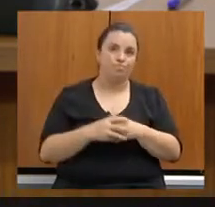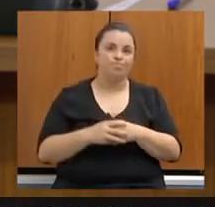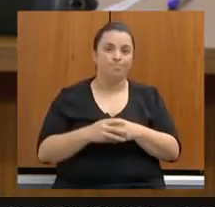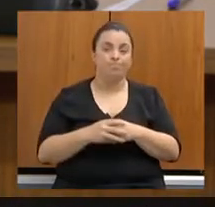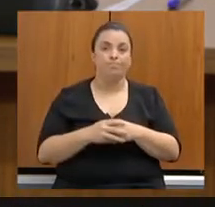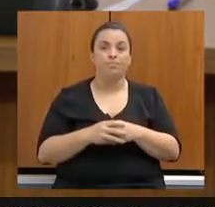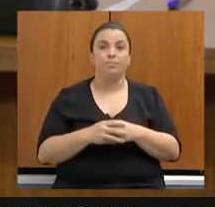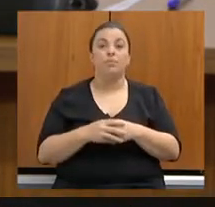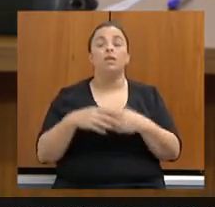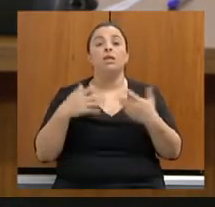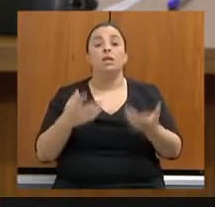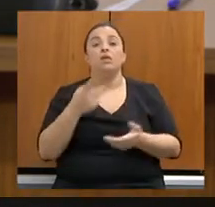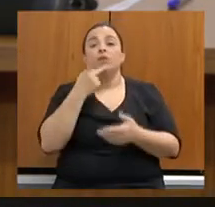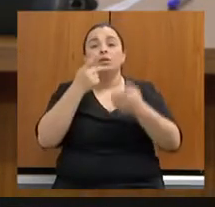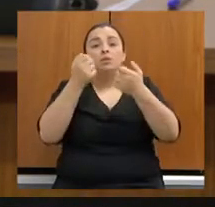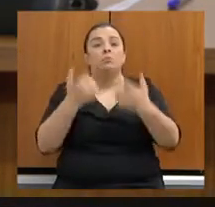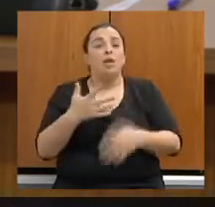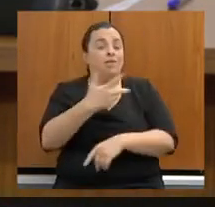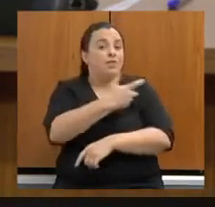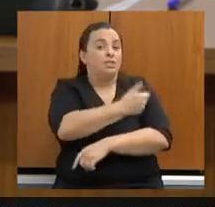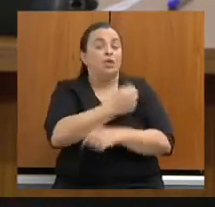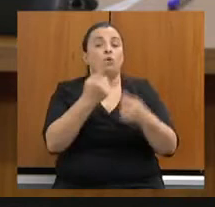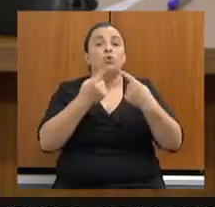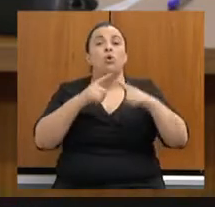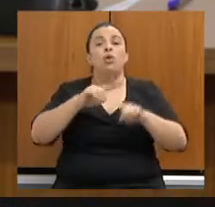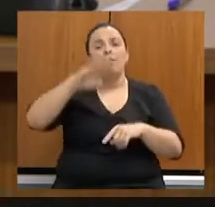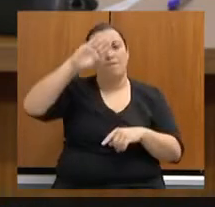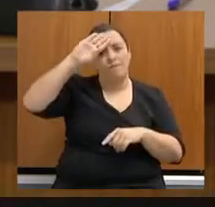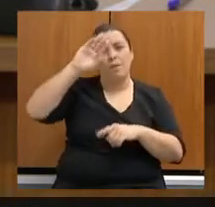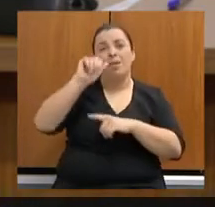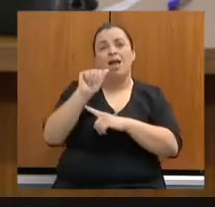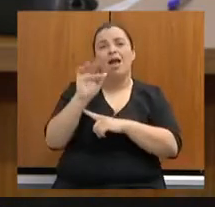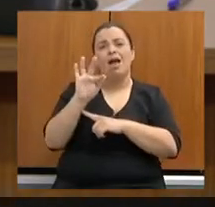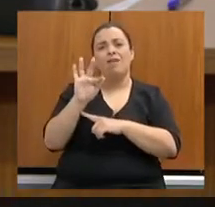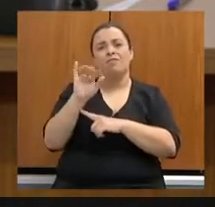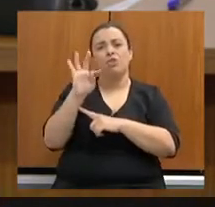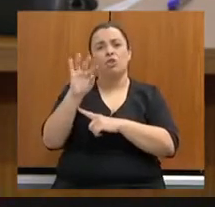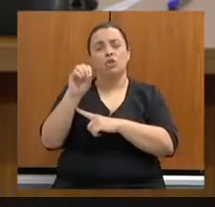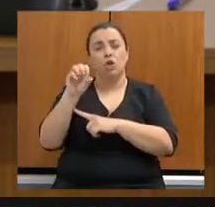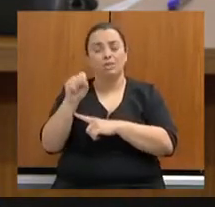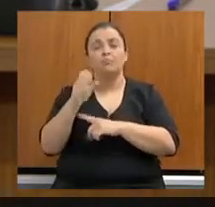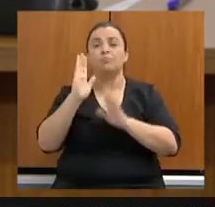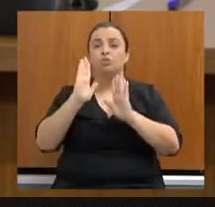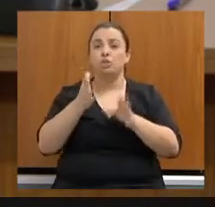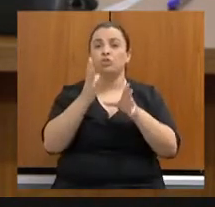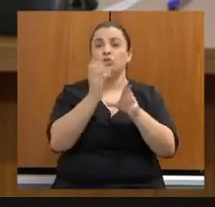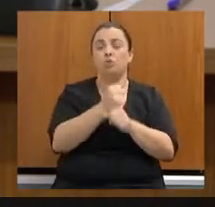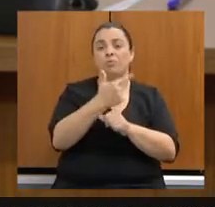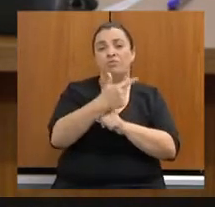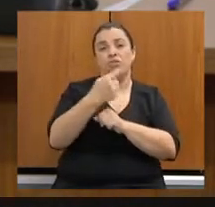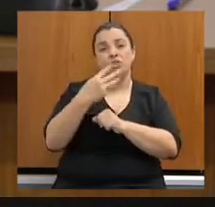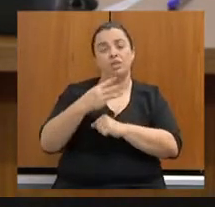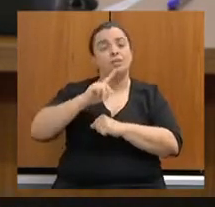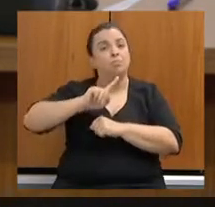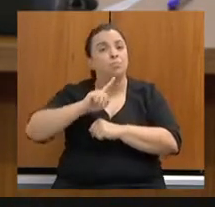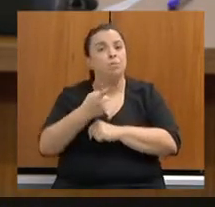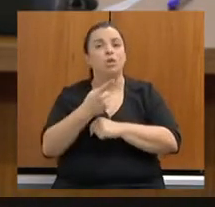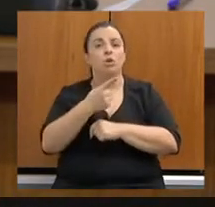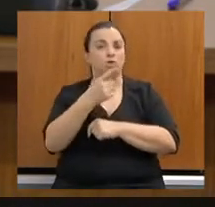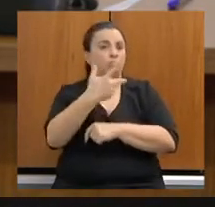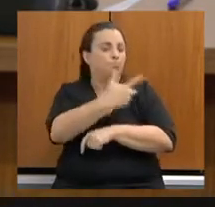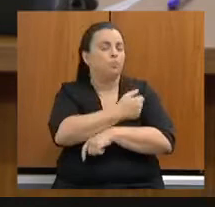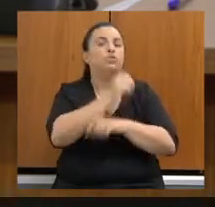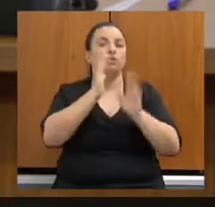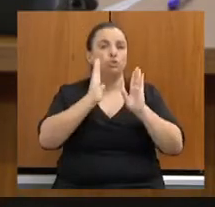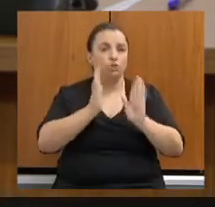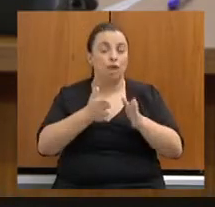vacinação contra febre aftosa já foram vacinadas mais de 23 milhões da campanha de Maio nós